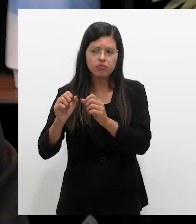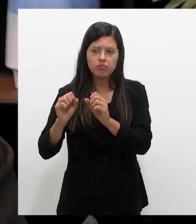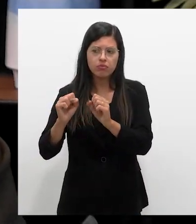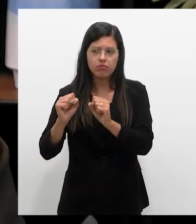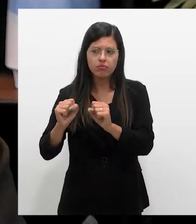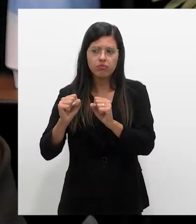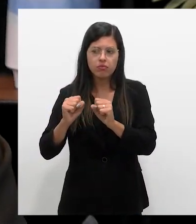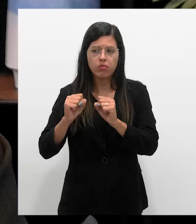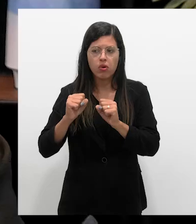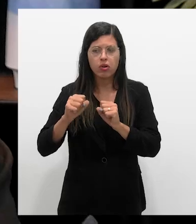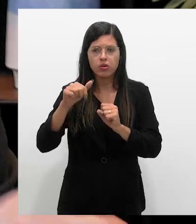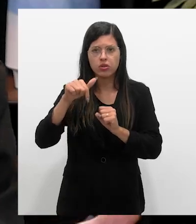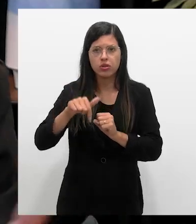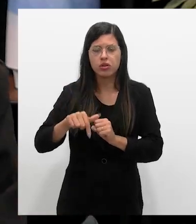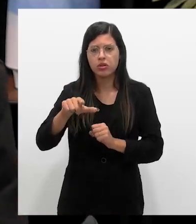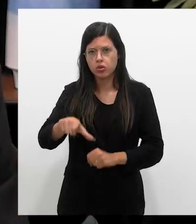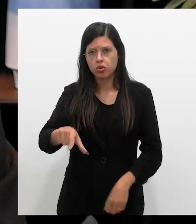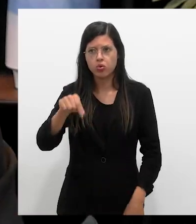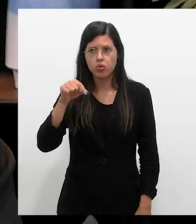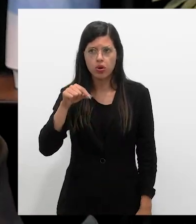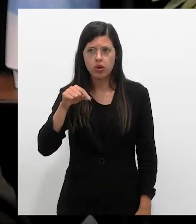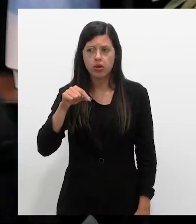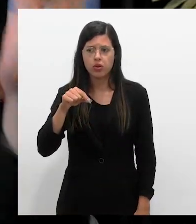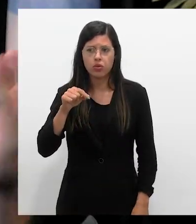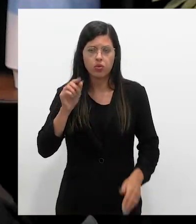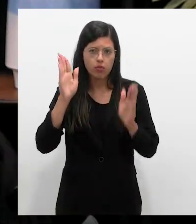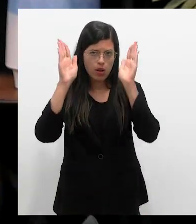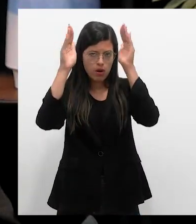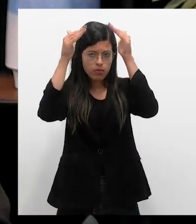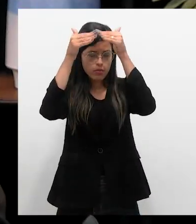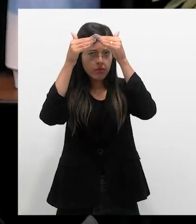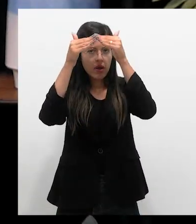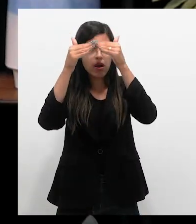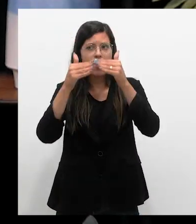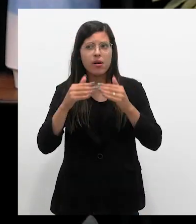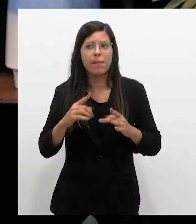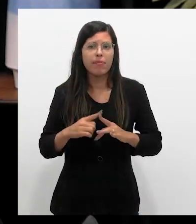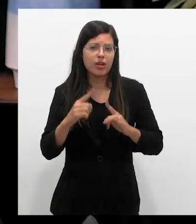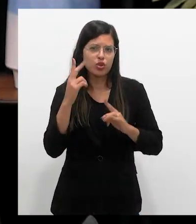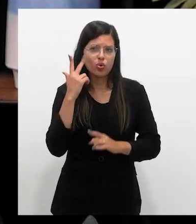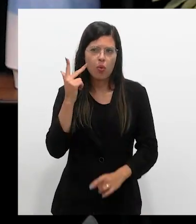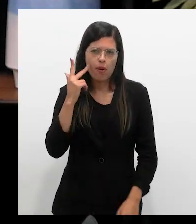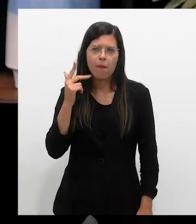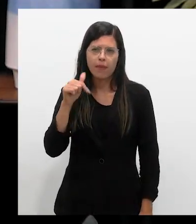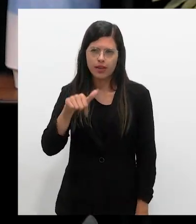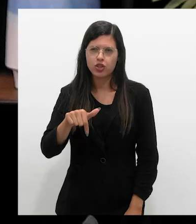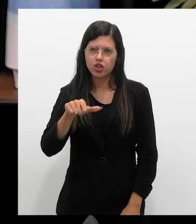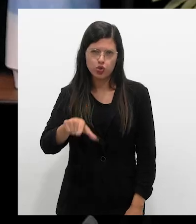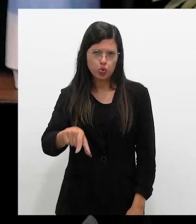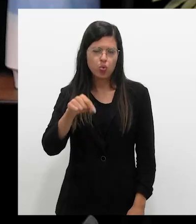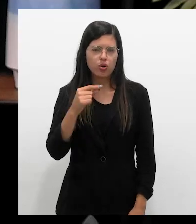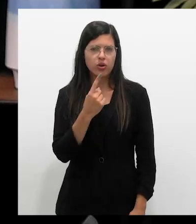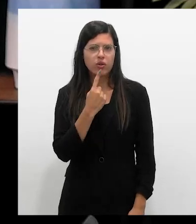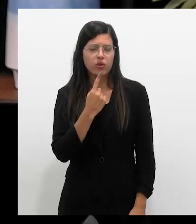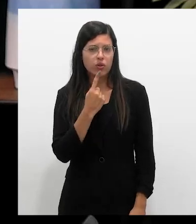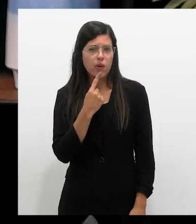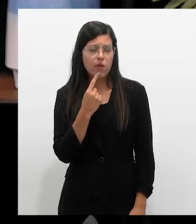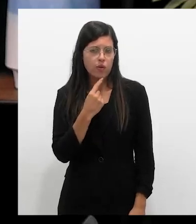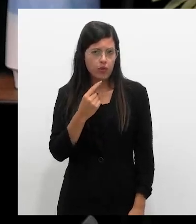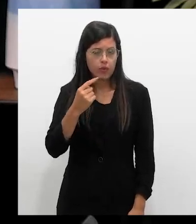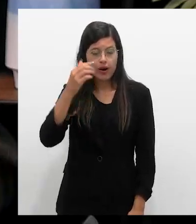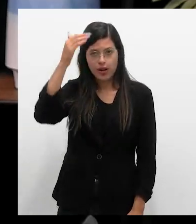ser eleito papa. Mas, na prática, isso há pelo menos 700 anos que isso não ocorre. Acaba sendo eleito um cardeal.